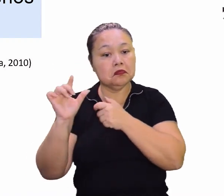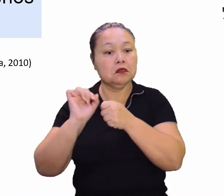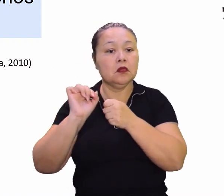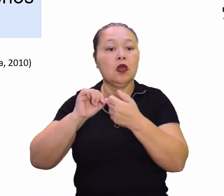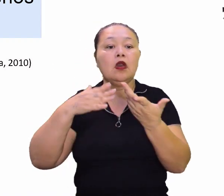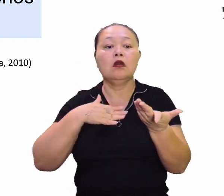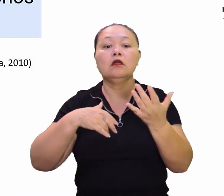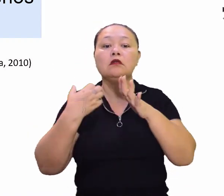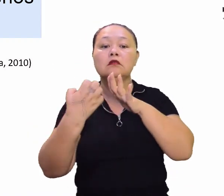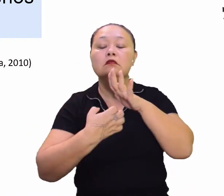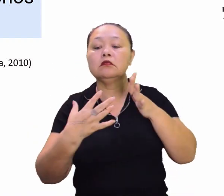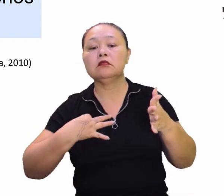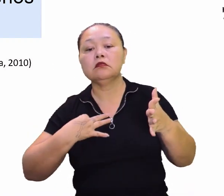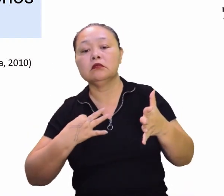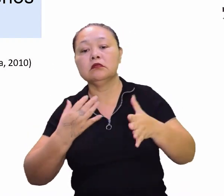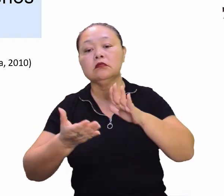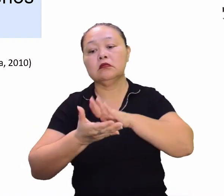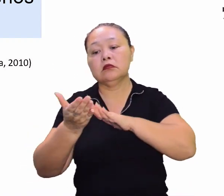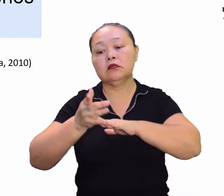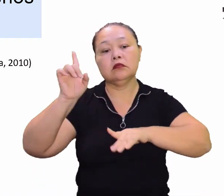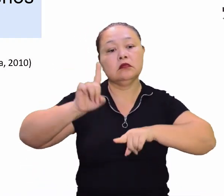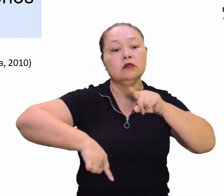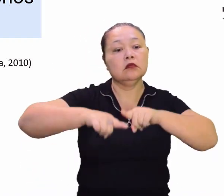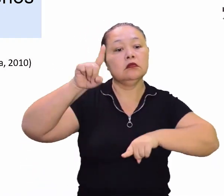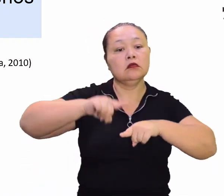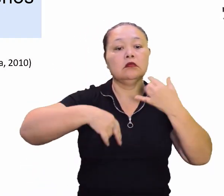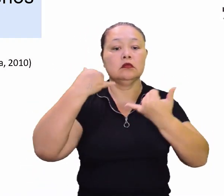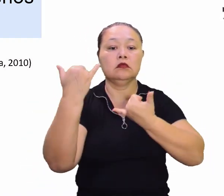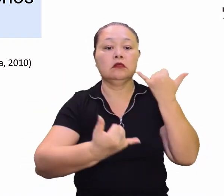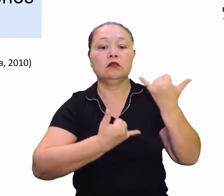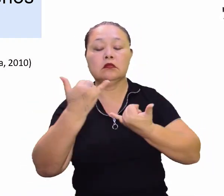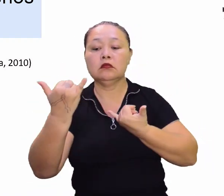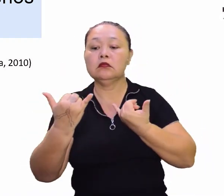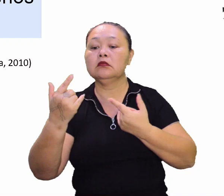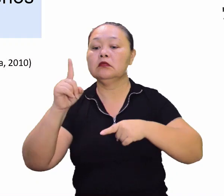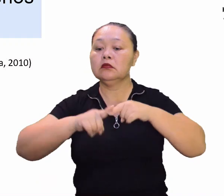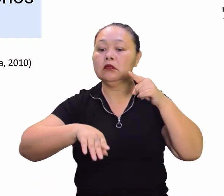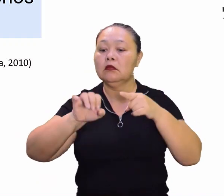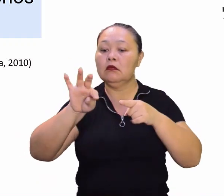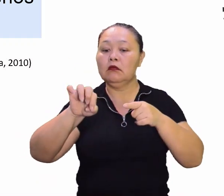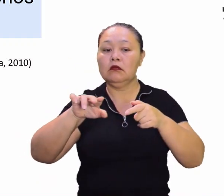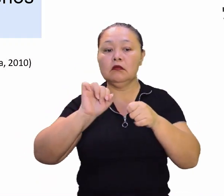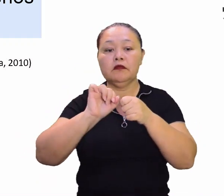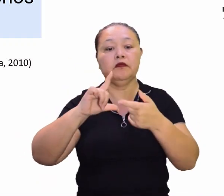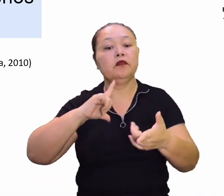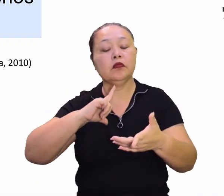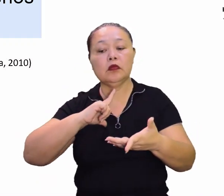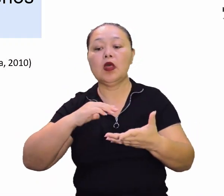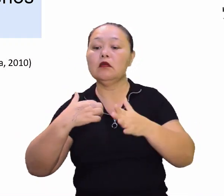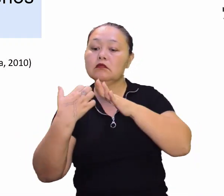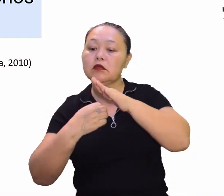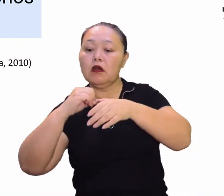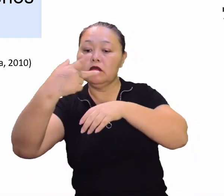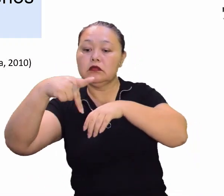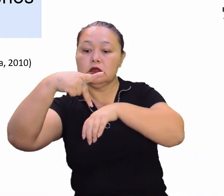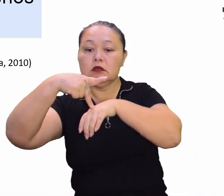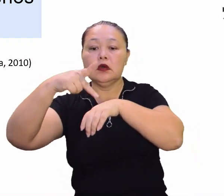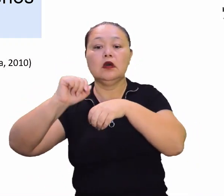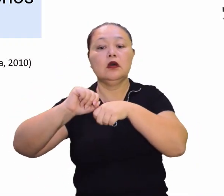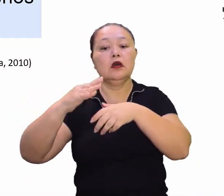calçados, alimentos, brinquedos e produtos eletrônicos. Também presença de muitas multinacionais e